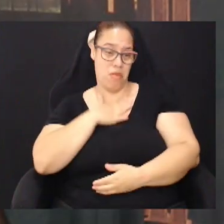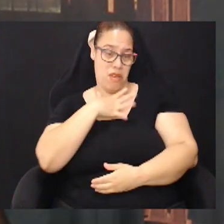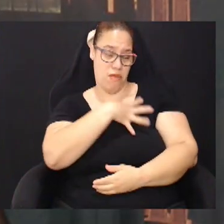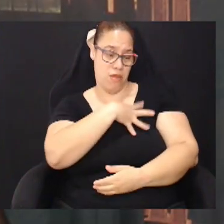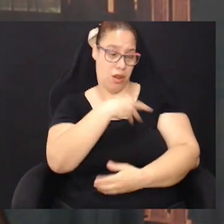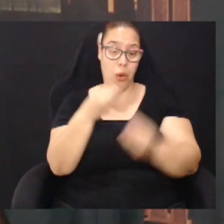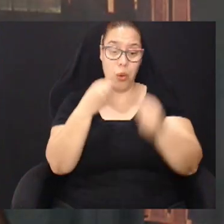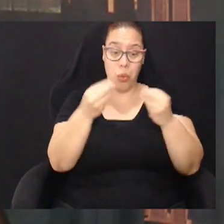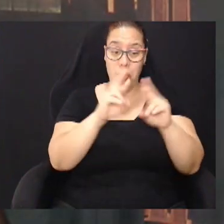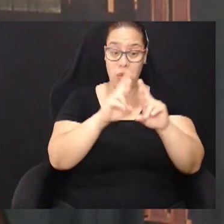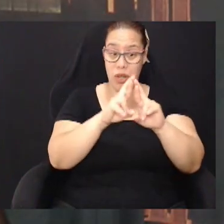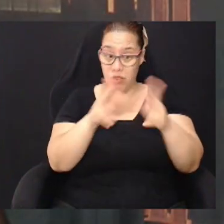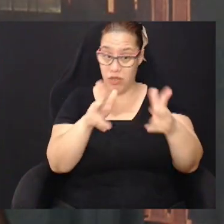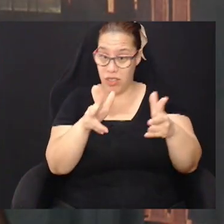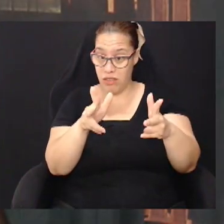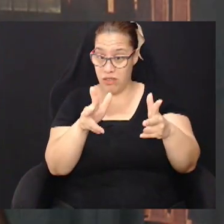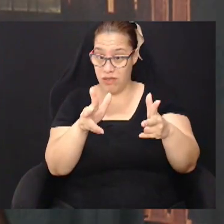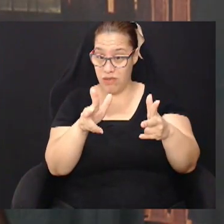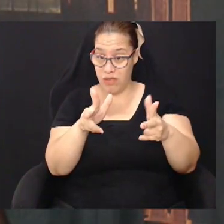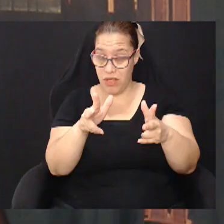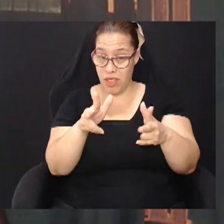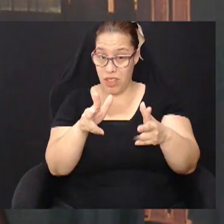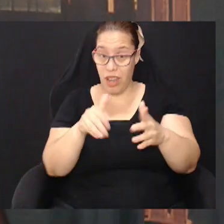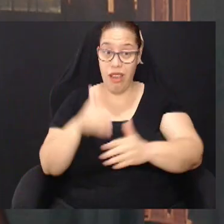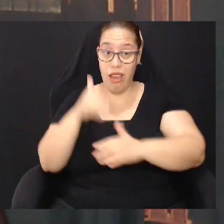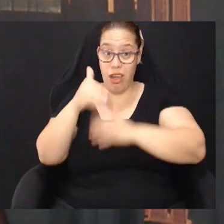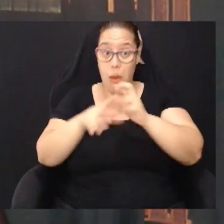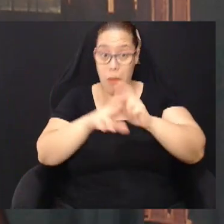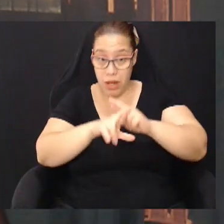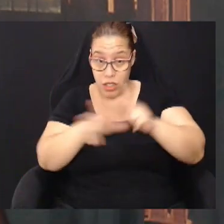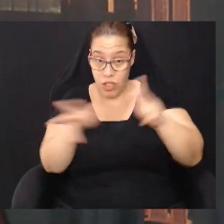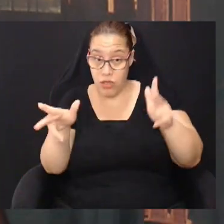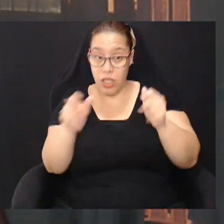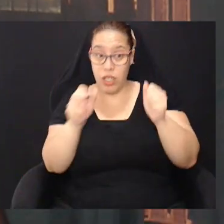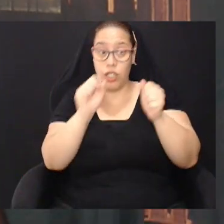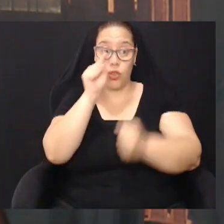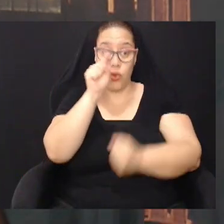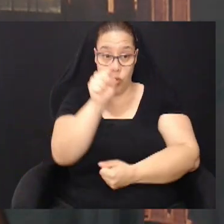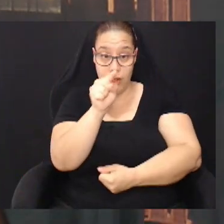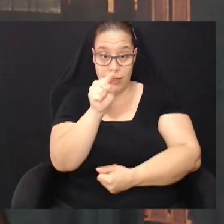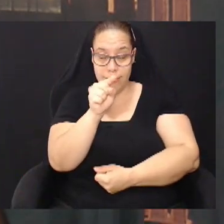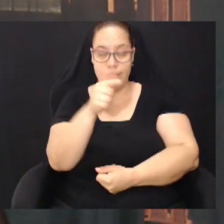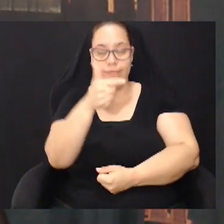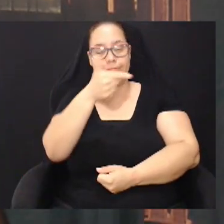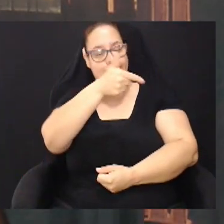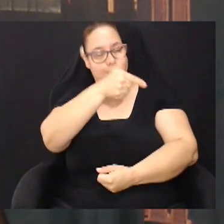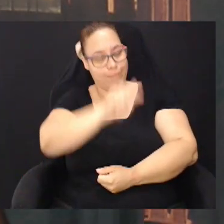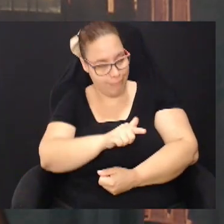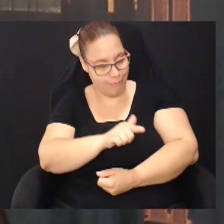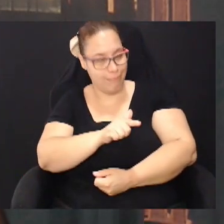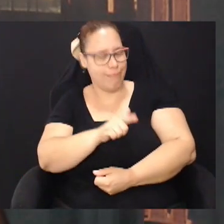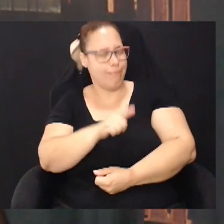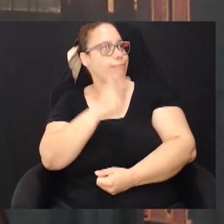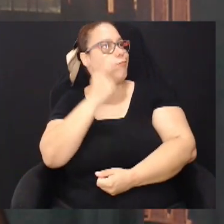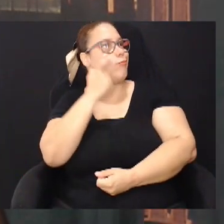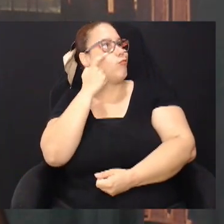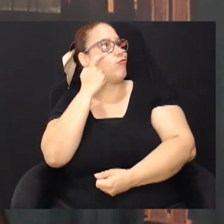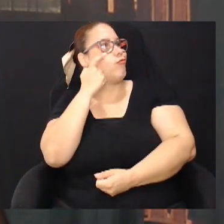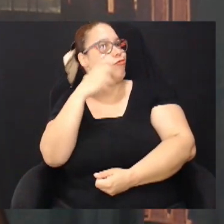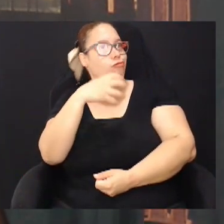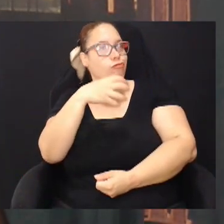diferente? Que passo que eu vou seguir para ser diferente com ela? Uhum. Então, de novo, é estar aberto para poder sentir tudo